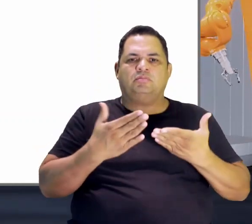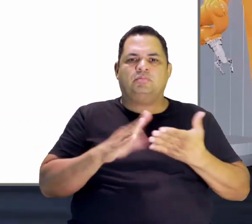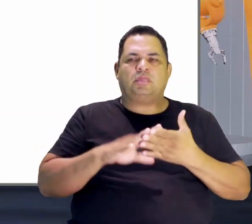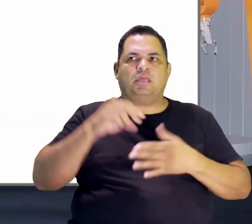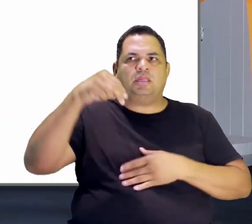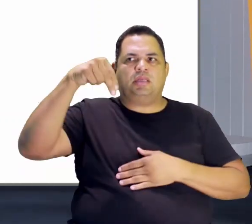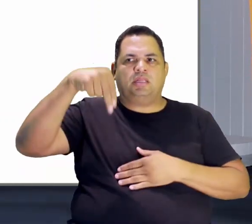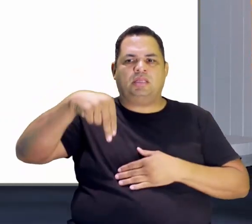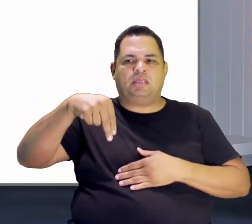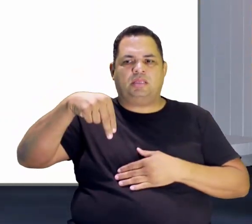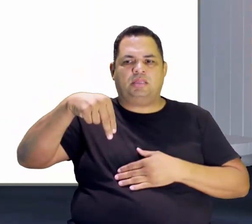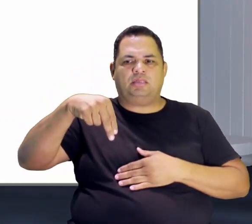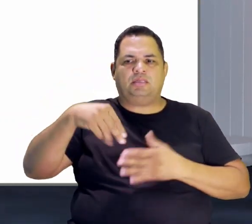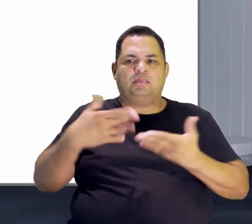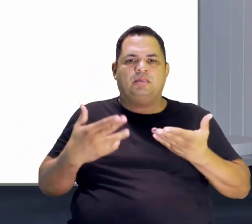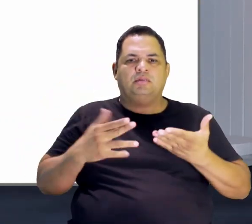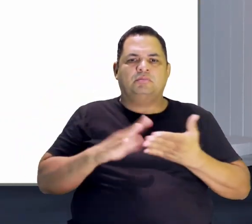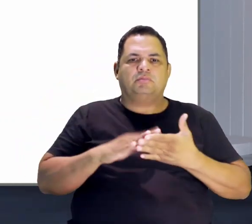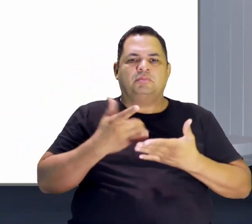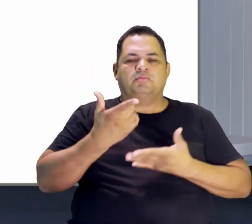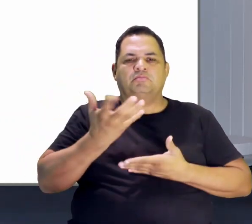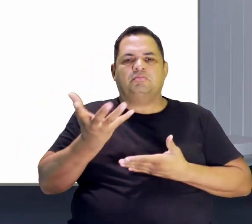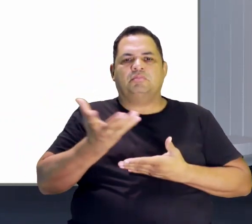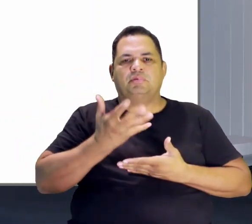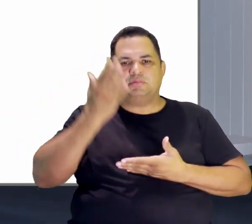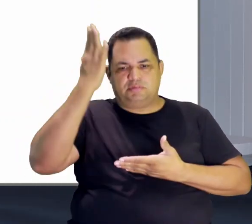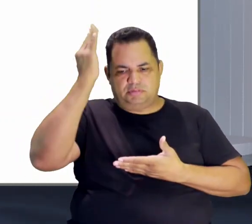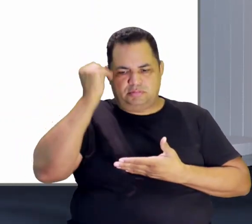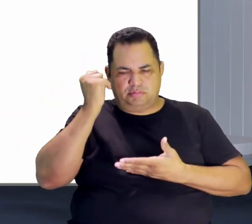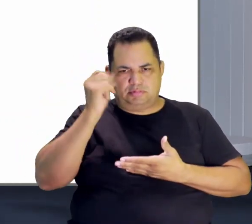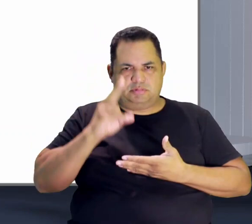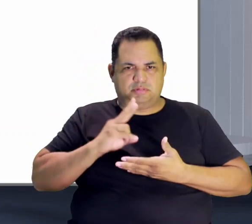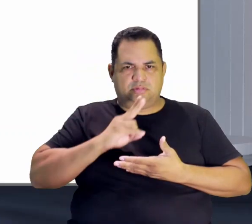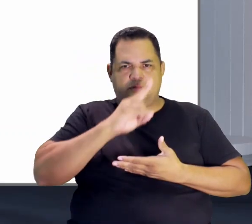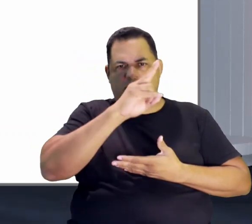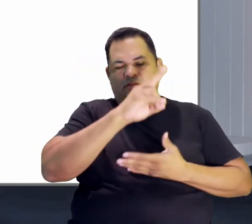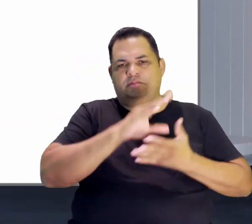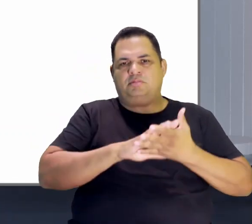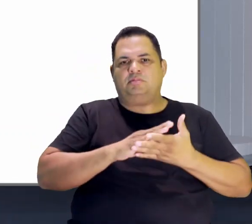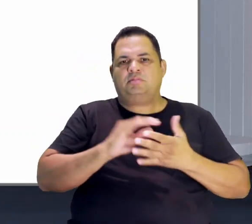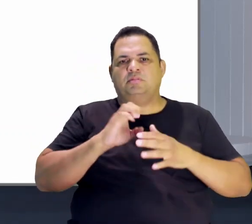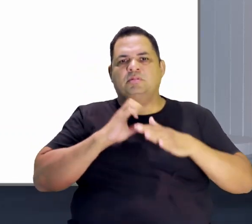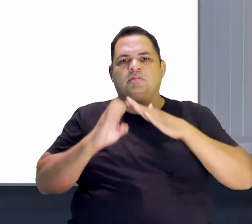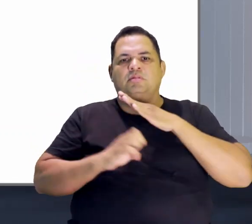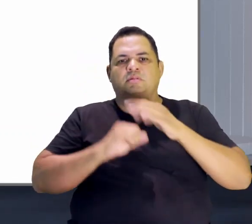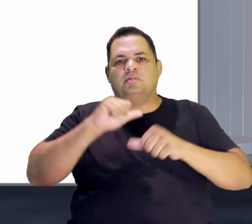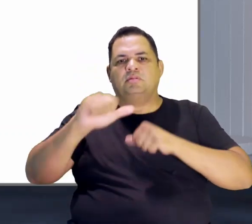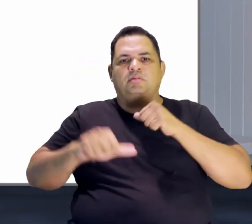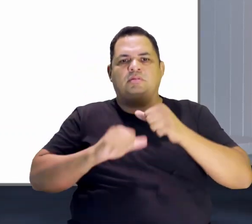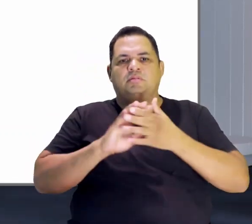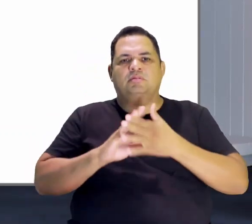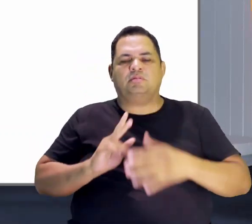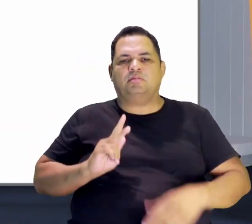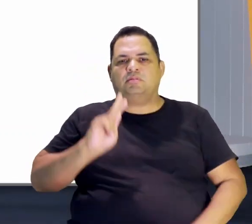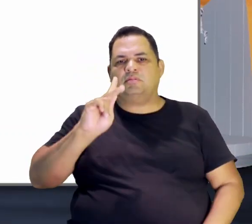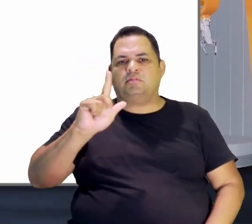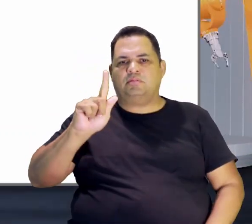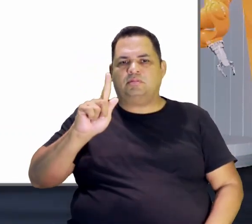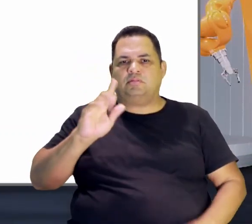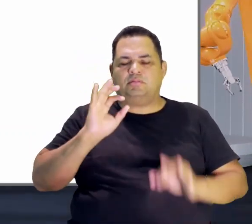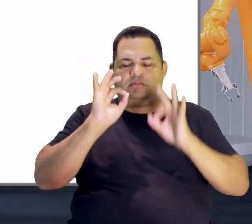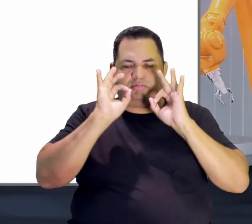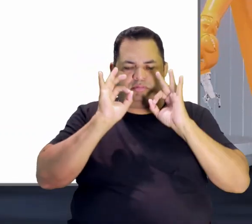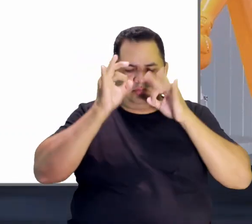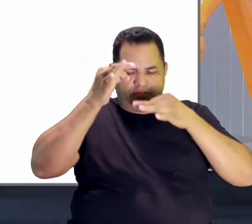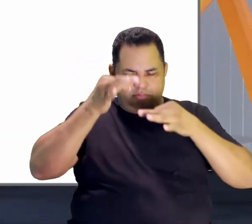newton, não quer saber sua força. Ela mede a força e a empresa transforma, que fabricou, transforma em quilograma, de maneira